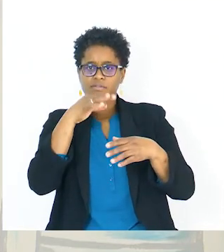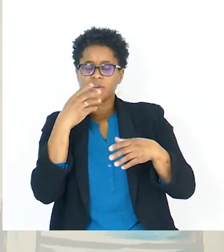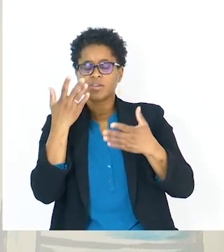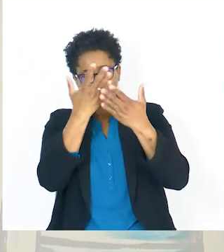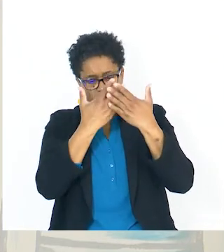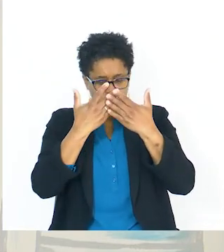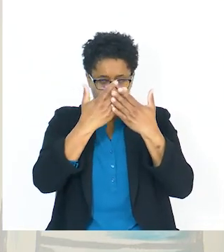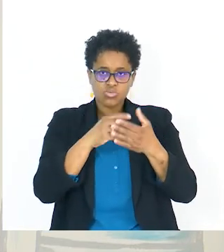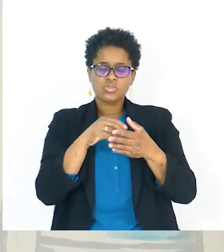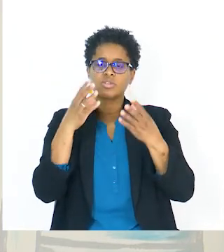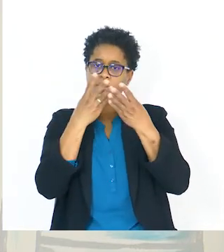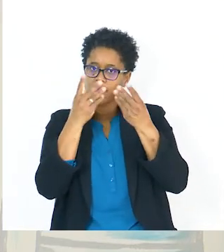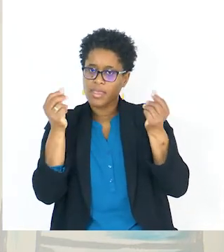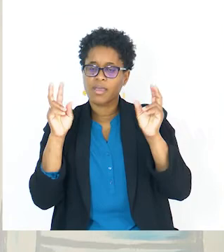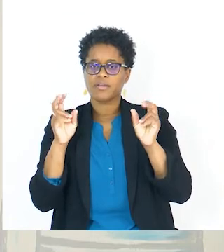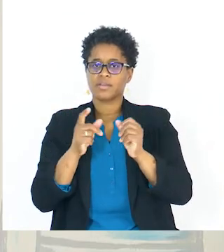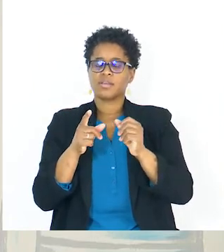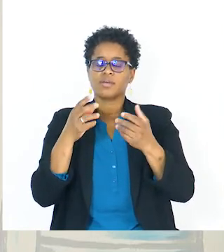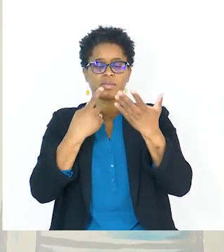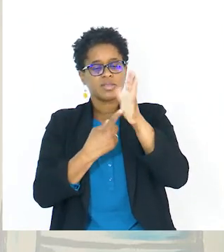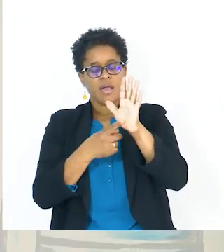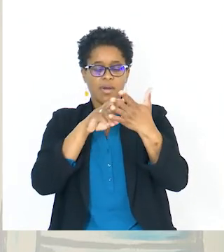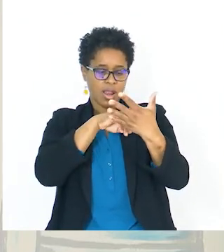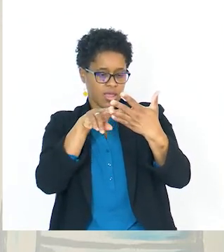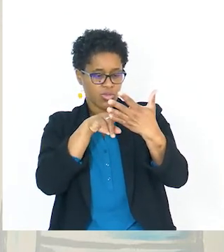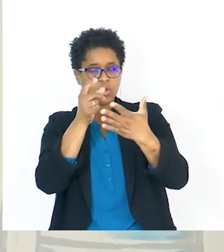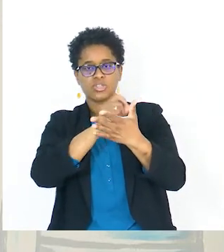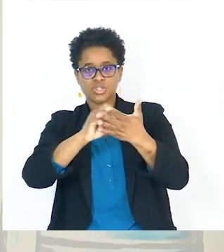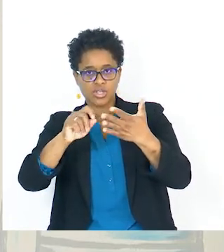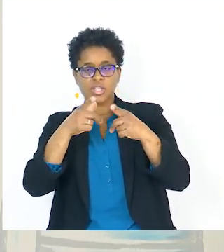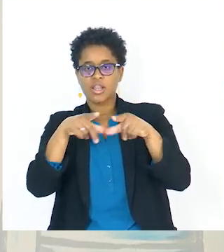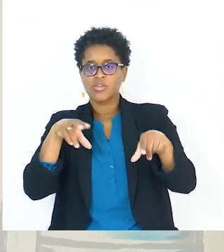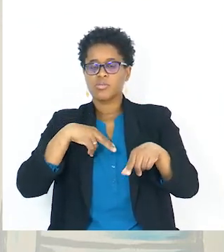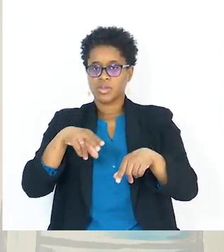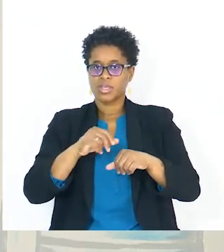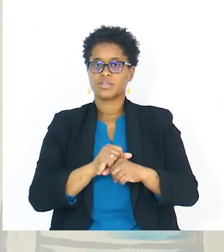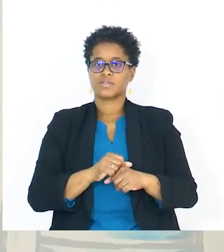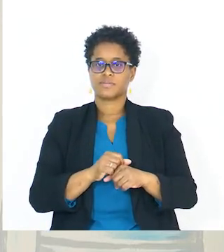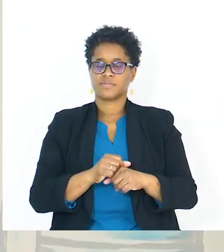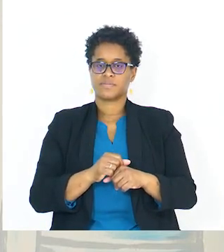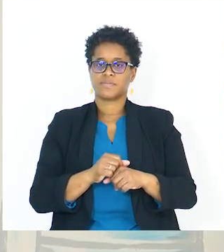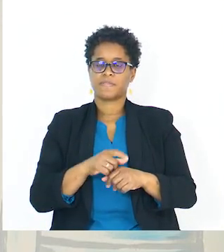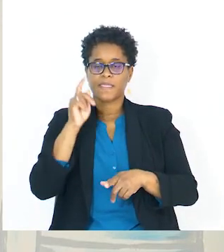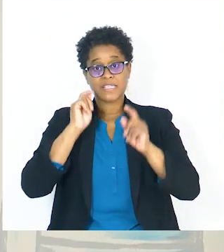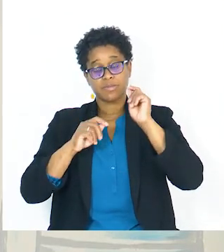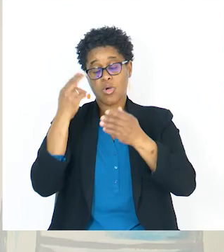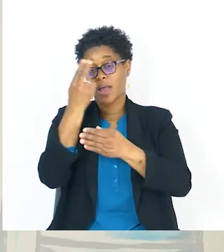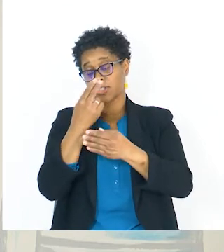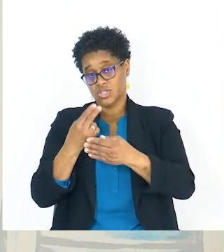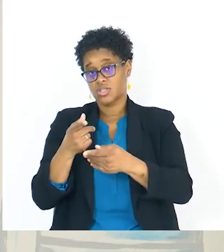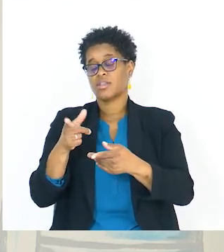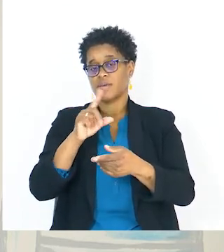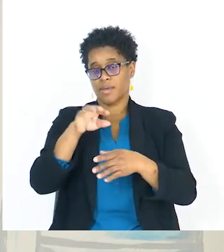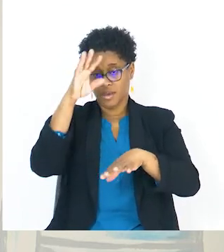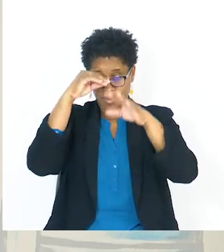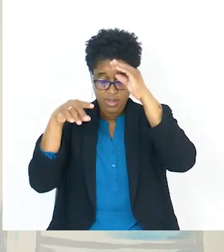ou estuda uns conteúdos, como leitura, escrita na língua portuguesa. Expressões